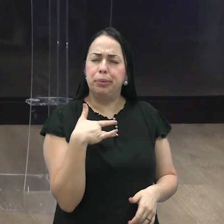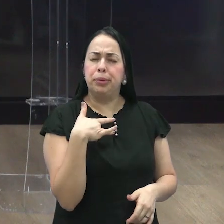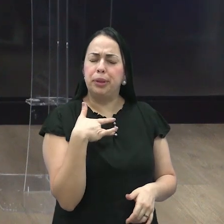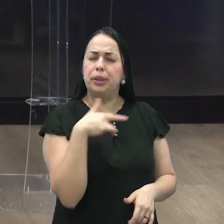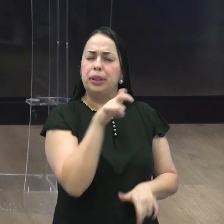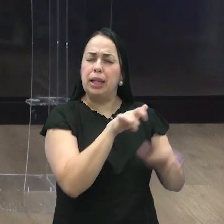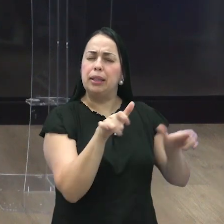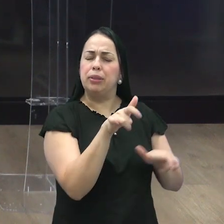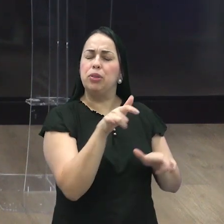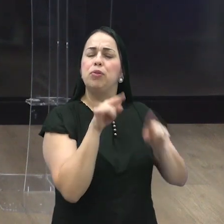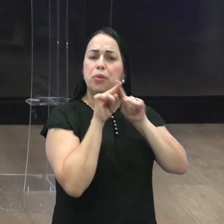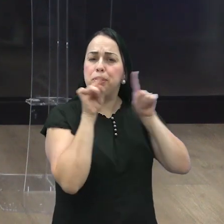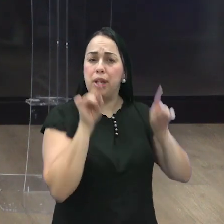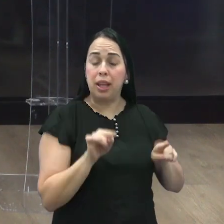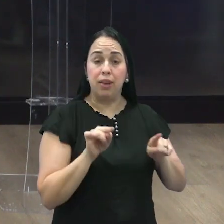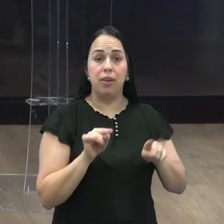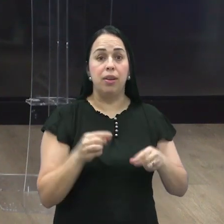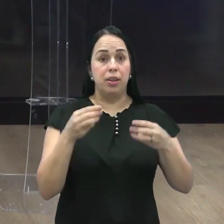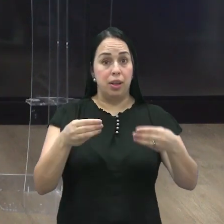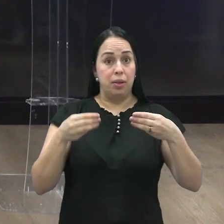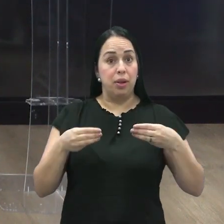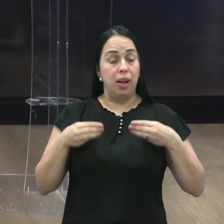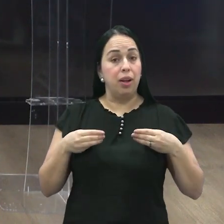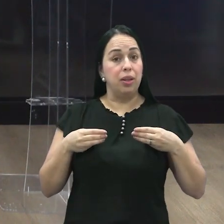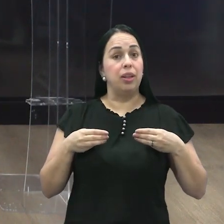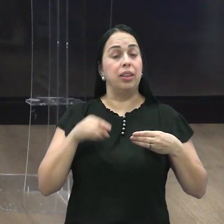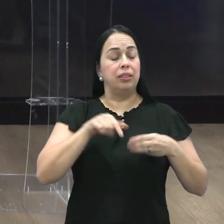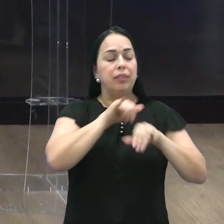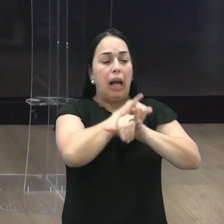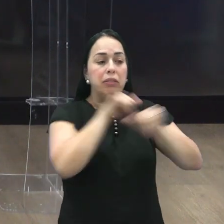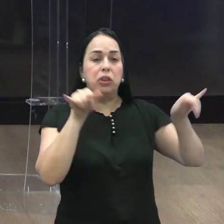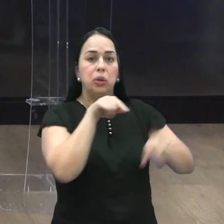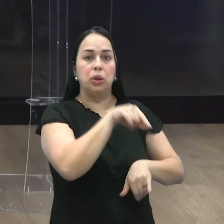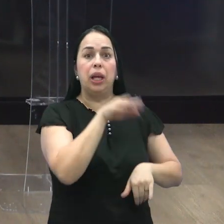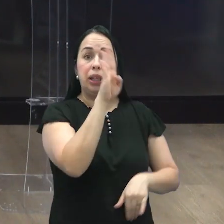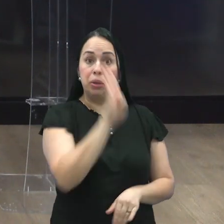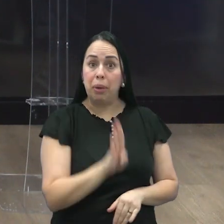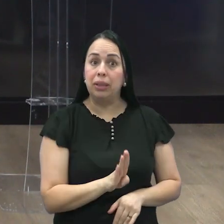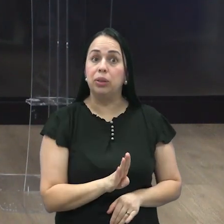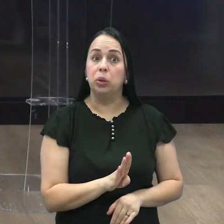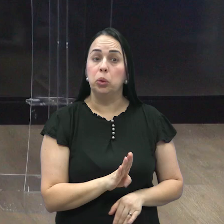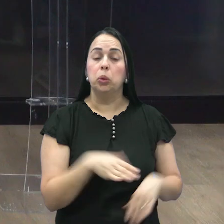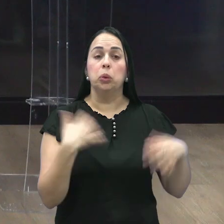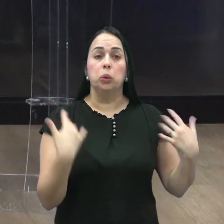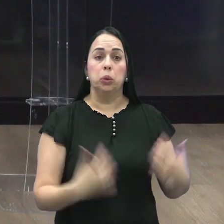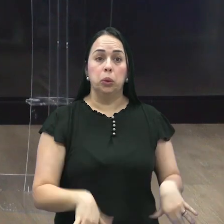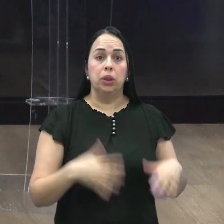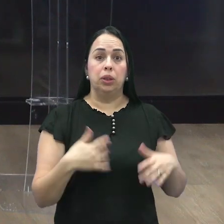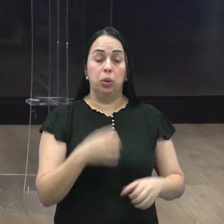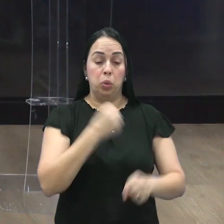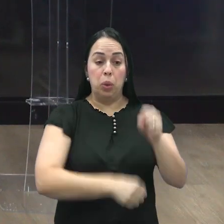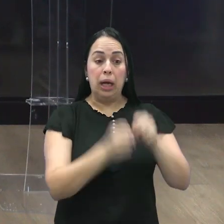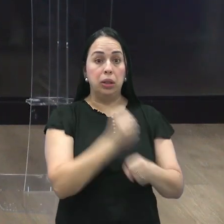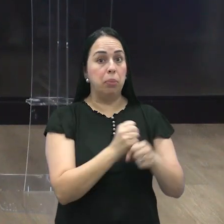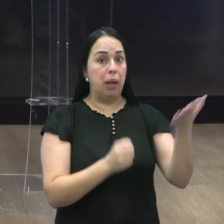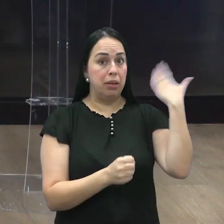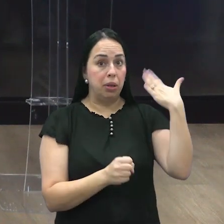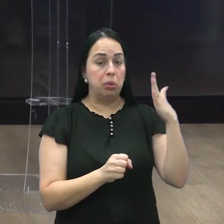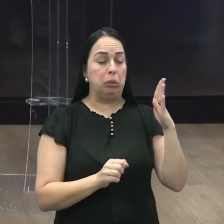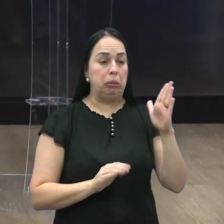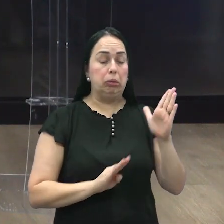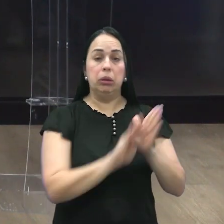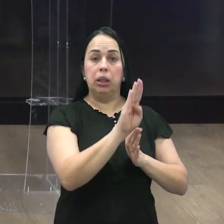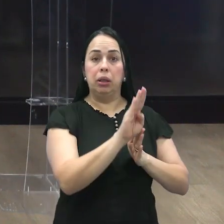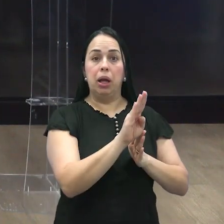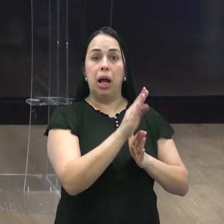dos trabalhadores. Dados do Ministério da Previdência Social mostram que o Brasil atingiu, em 2024, o